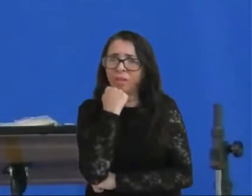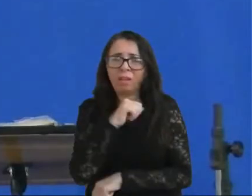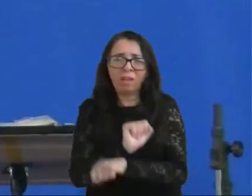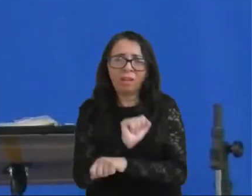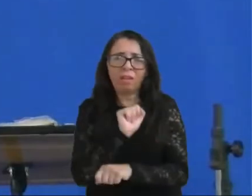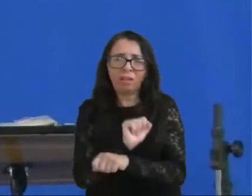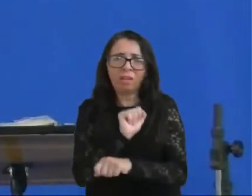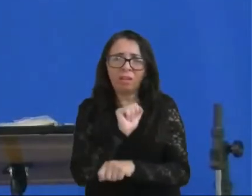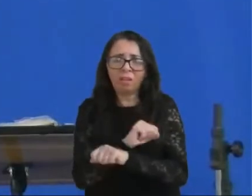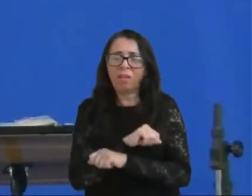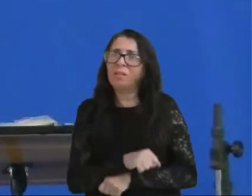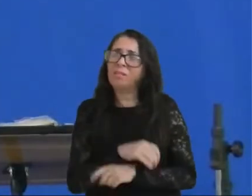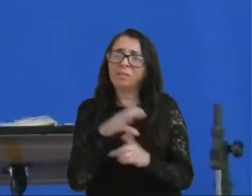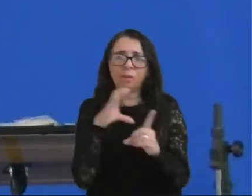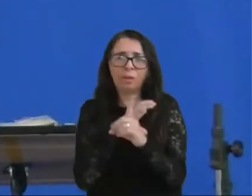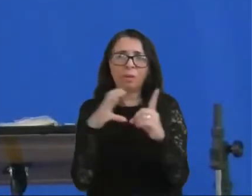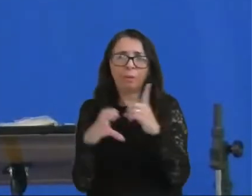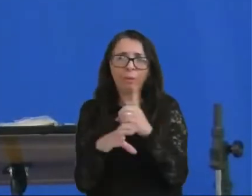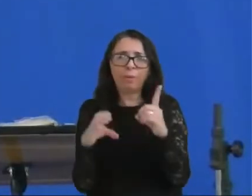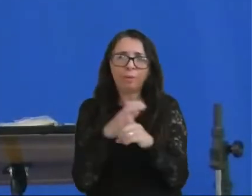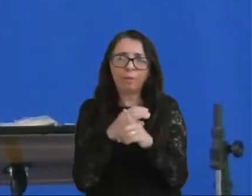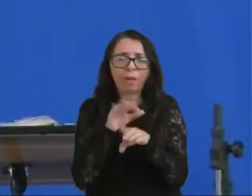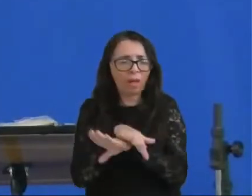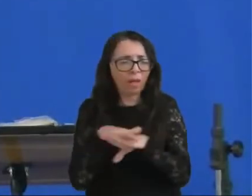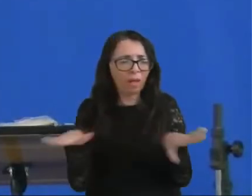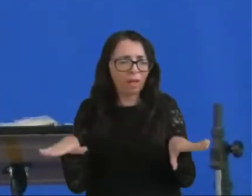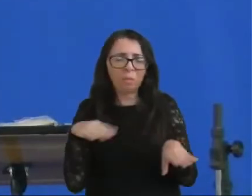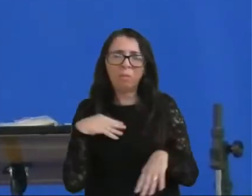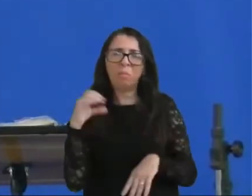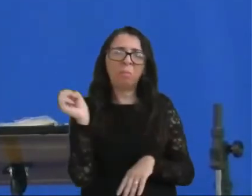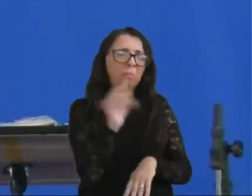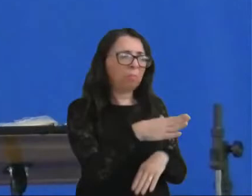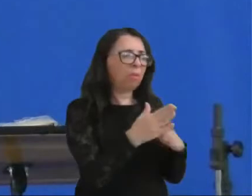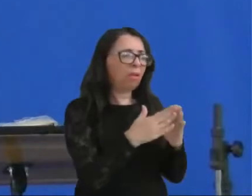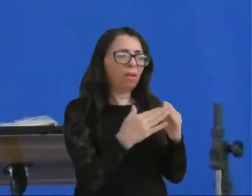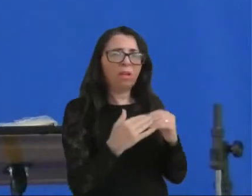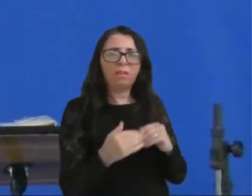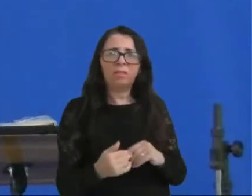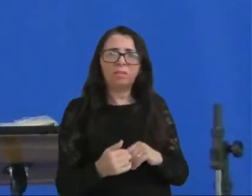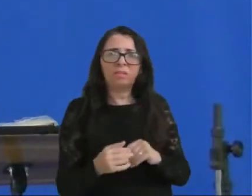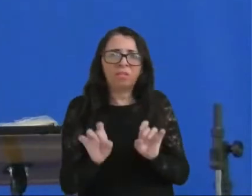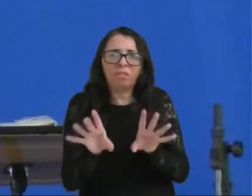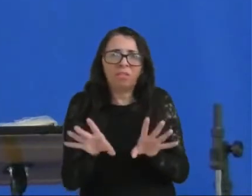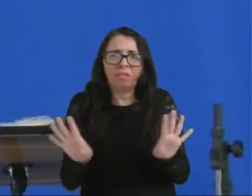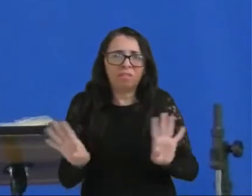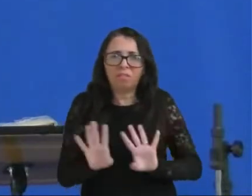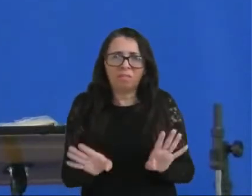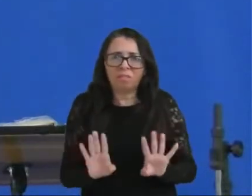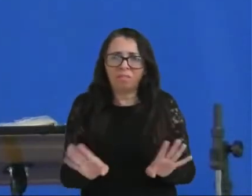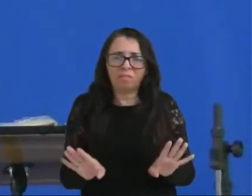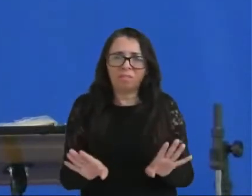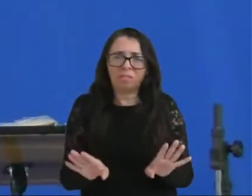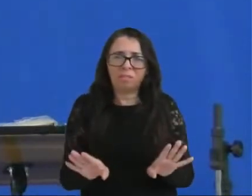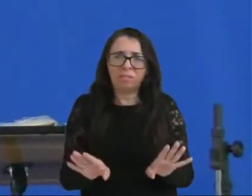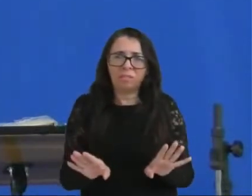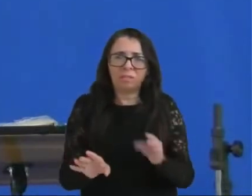achômetros, elas estão pagando ali um alto preço, até mesmo deixando Jesus,